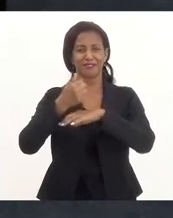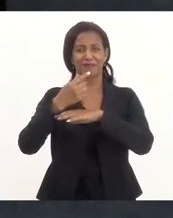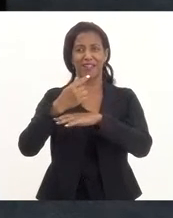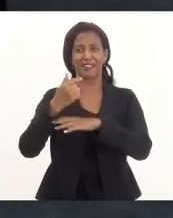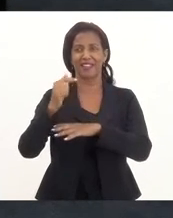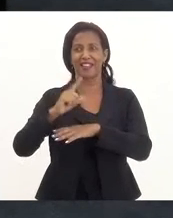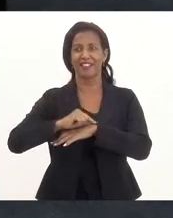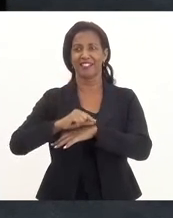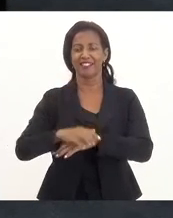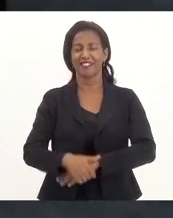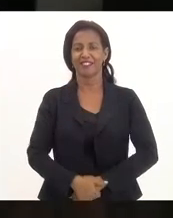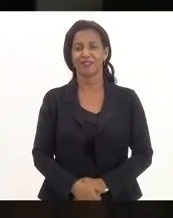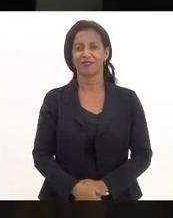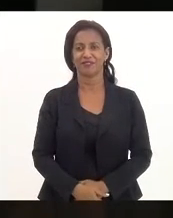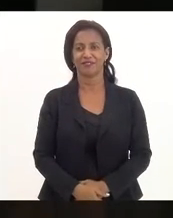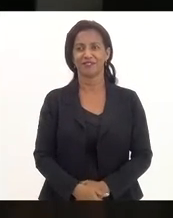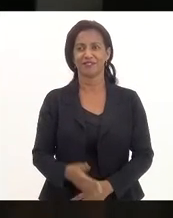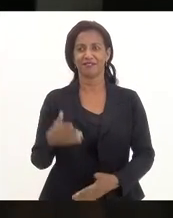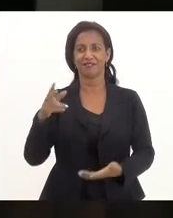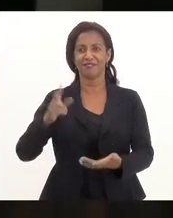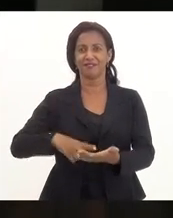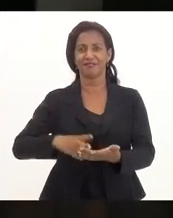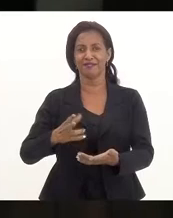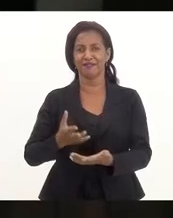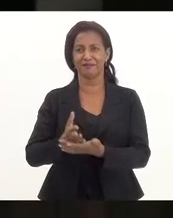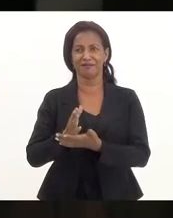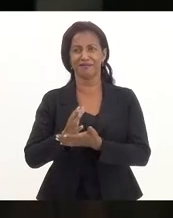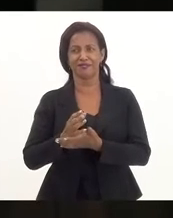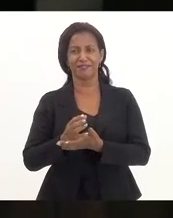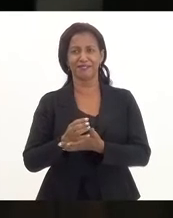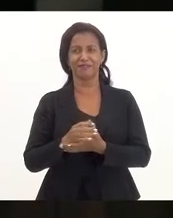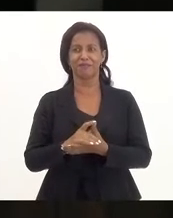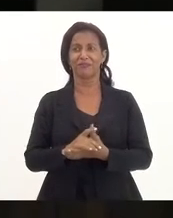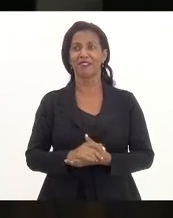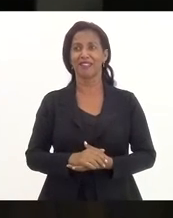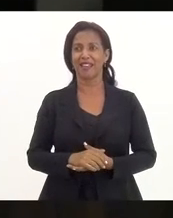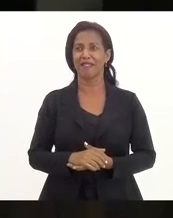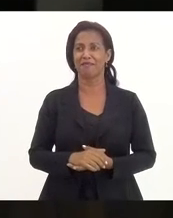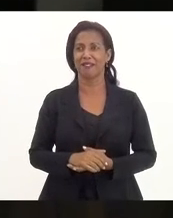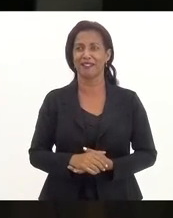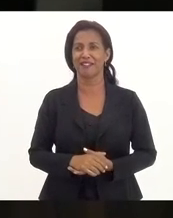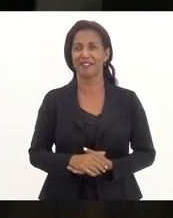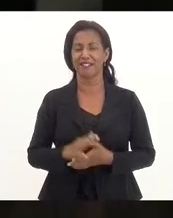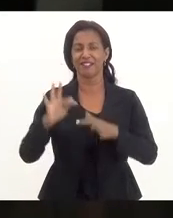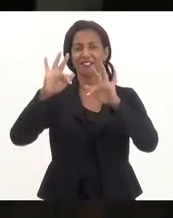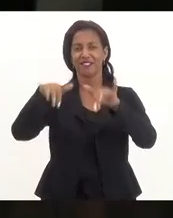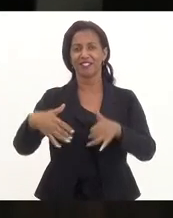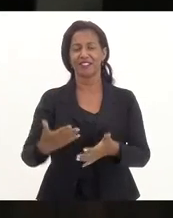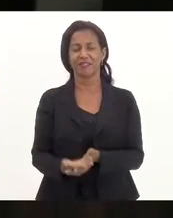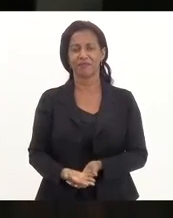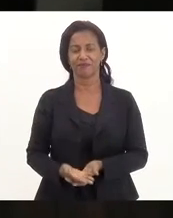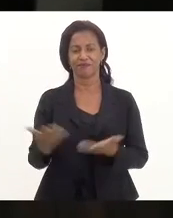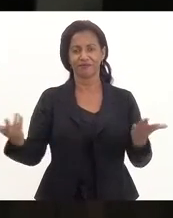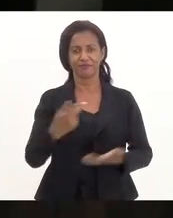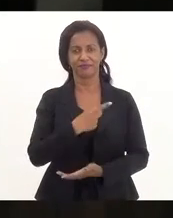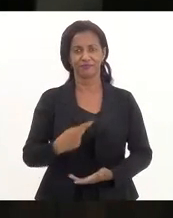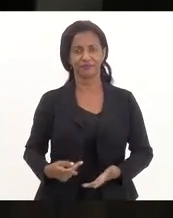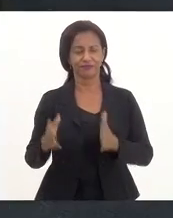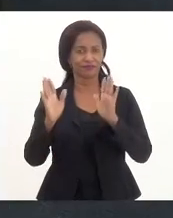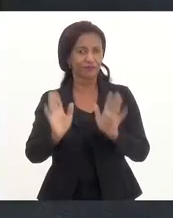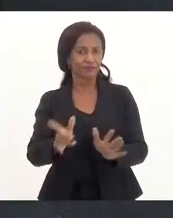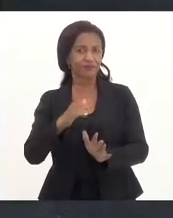17h05. Lida e aprovada a ata, passa-se ao expediente inicial. Senhor presidente, já